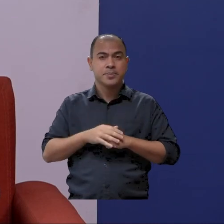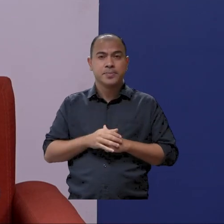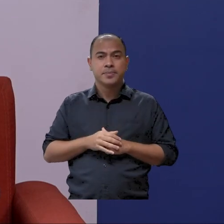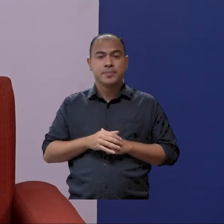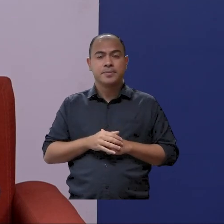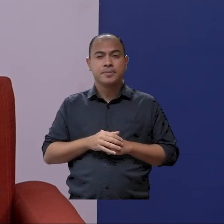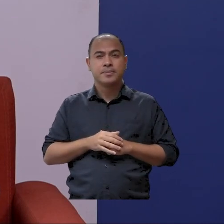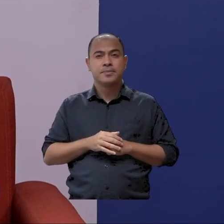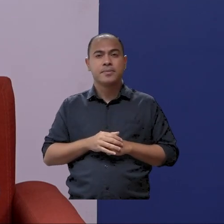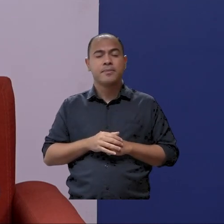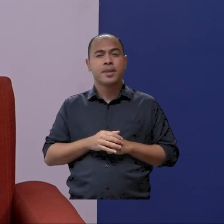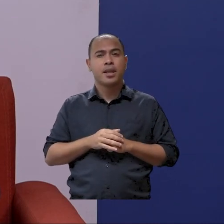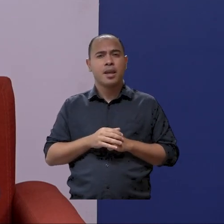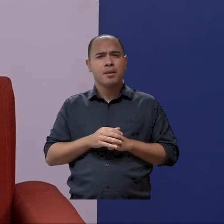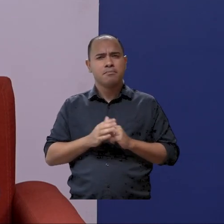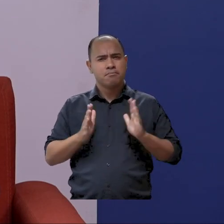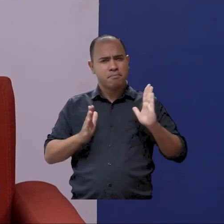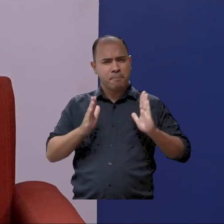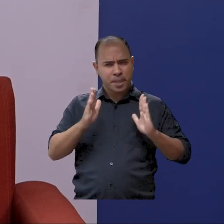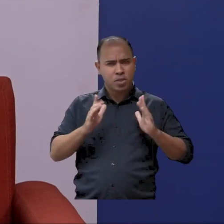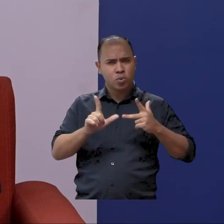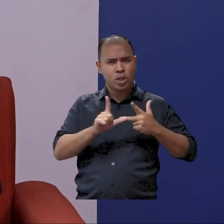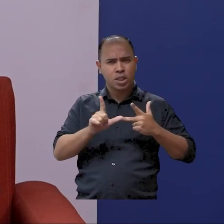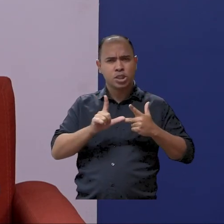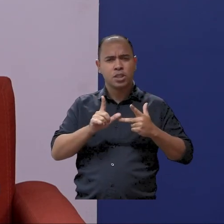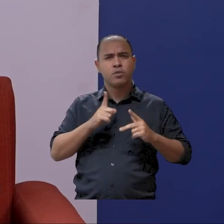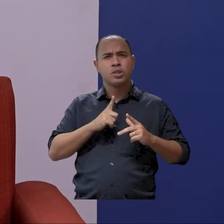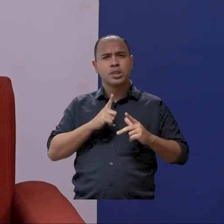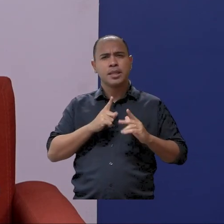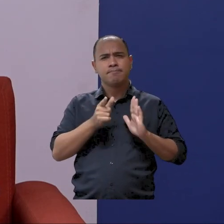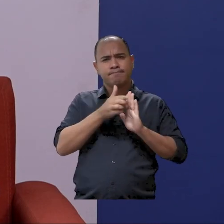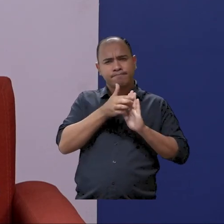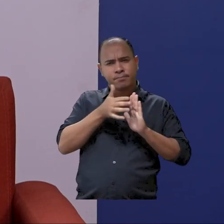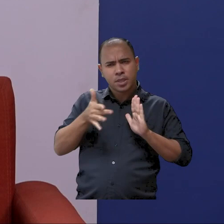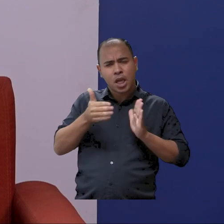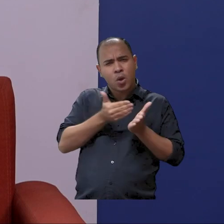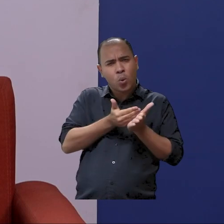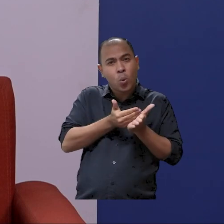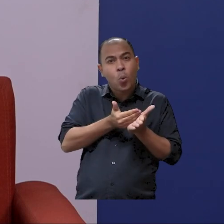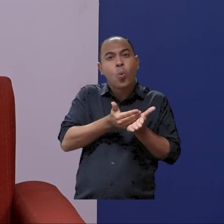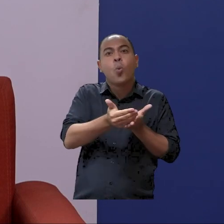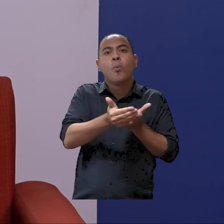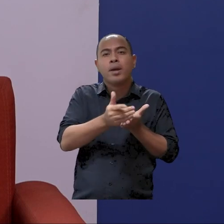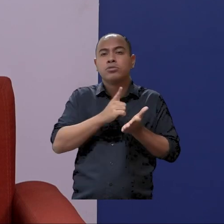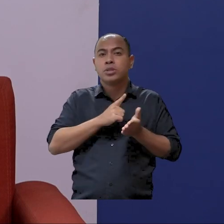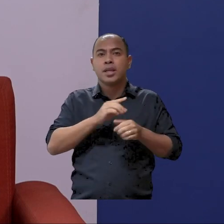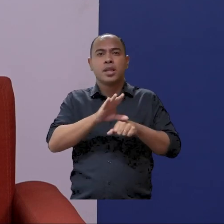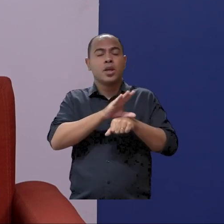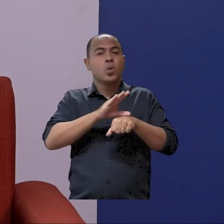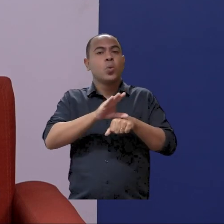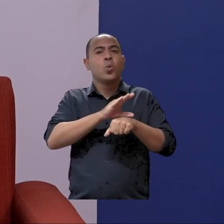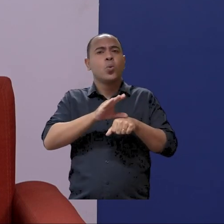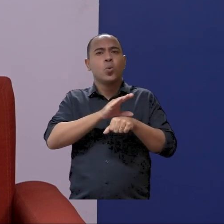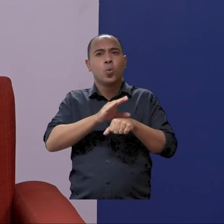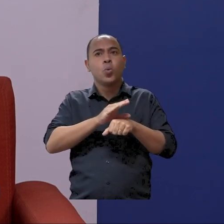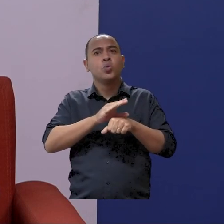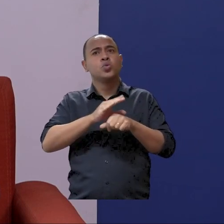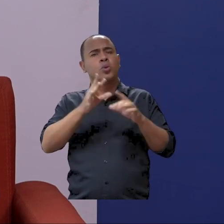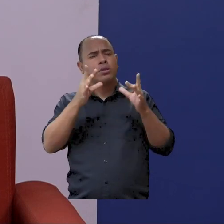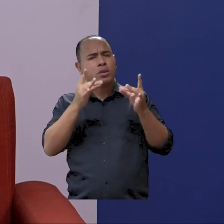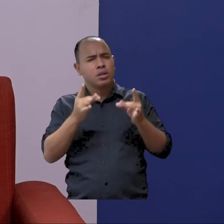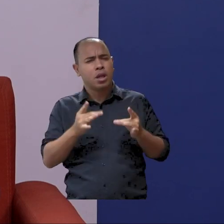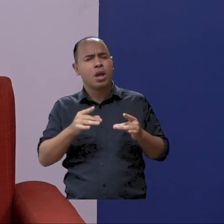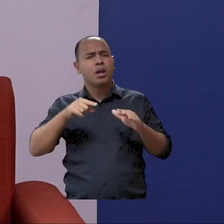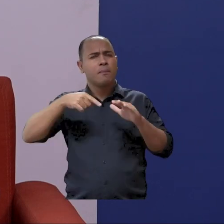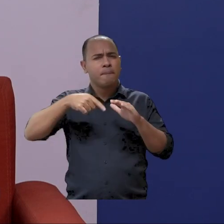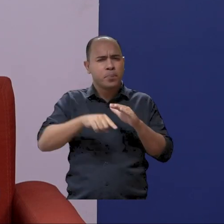referência, é importante, que no início de toda a legislatura, a Procuradoria da Assembleia Legislativa oferta um curso bem